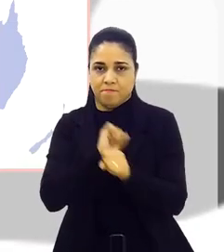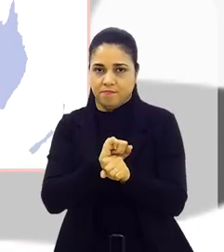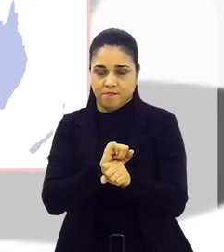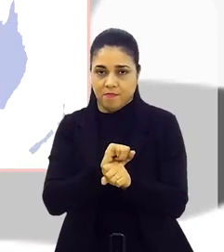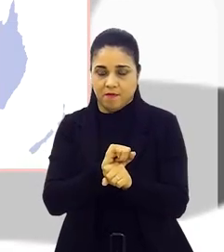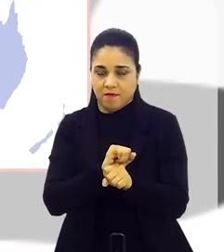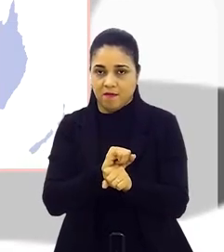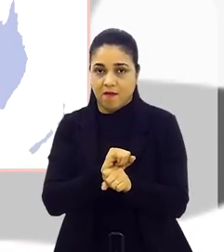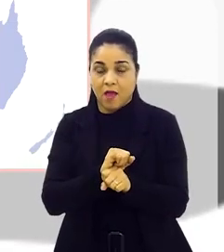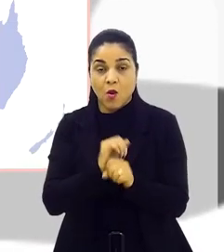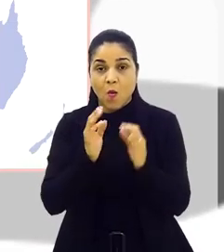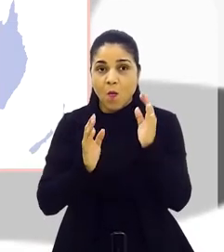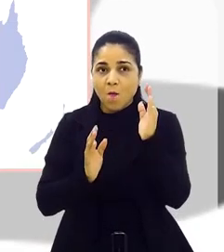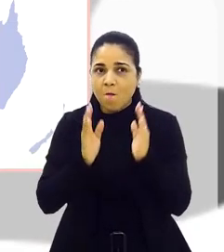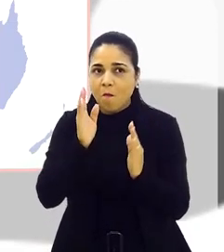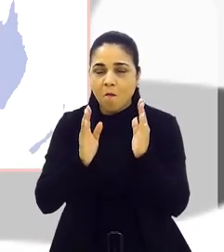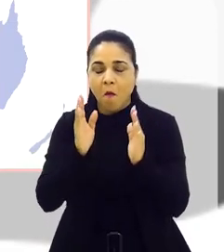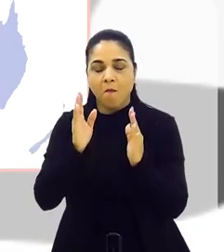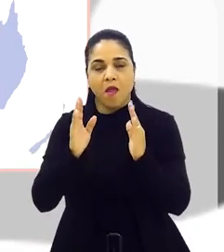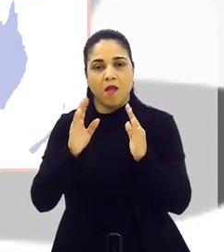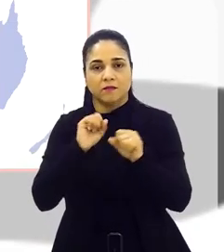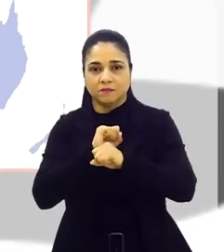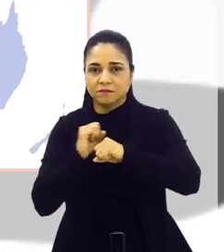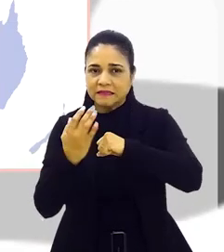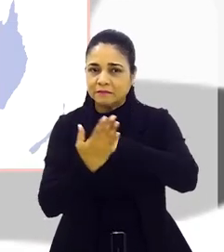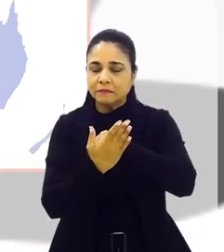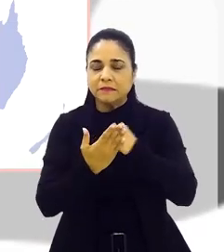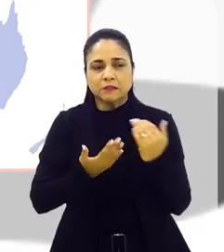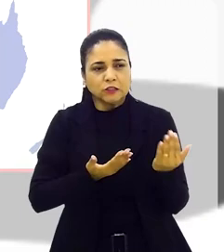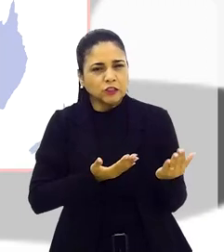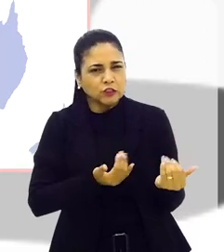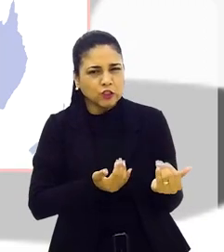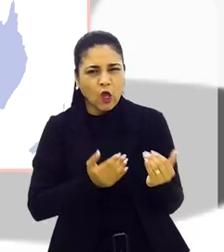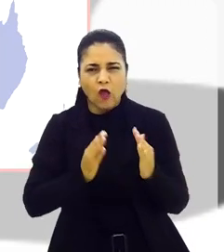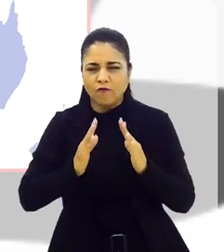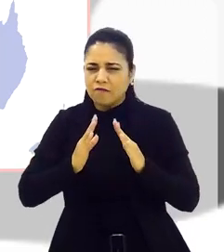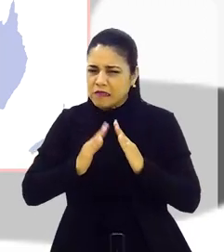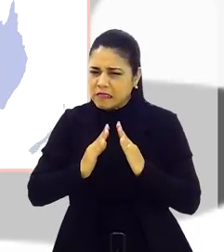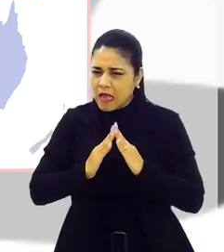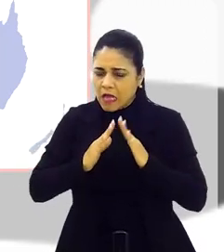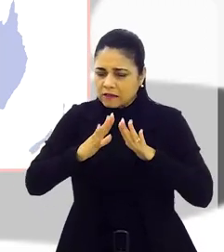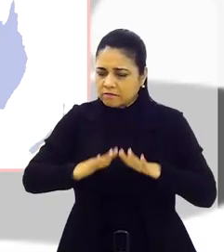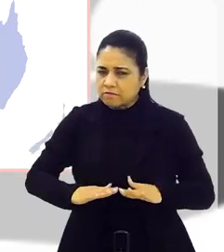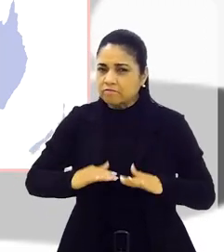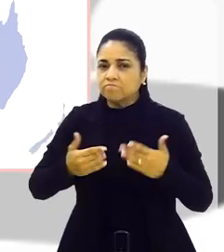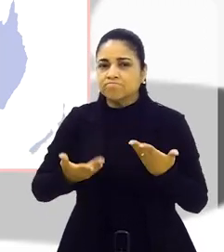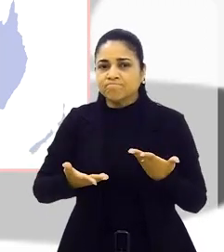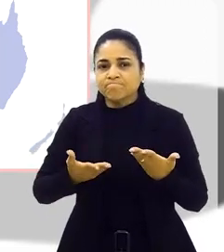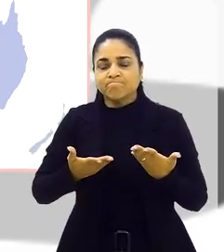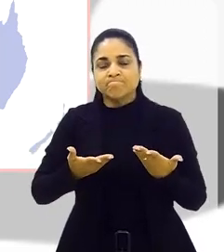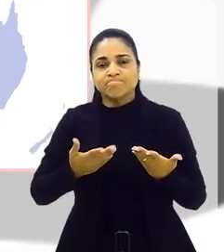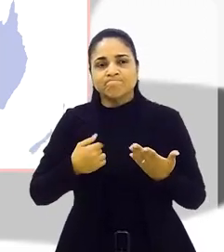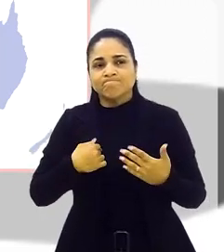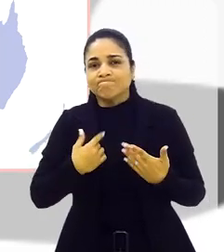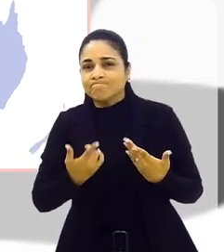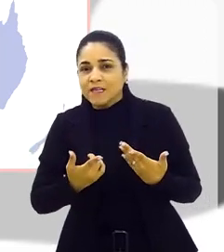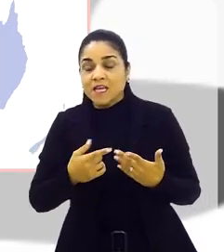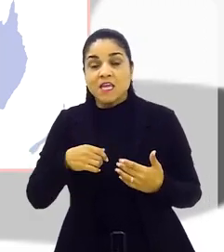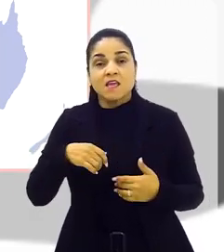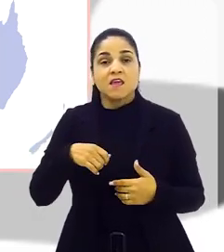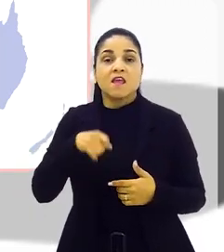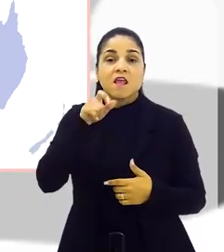maneira na nenhuma. pandemia, que era o momento mais conflagrado, É. onde os jovens estavam dentro de casa, que para quem